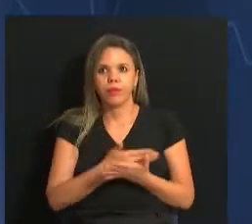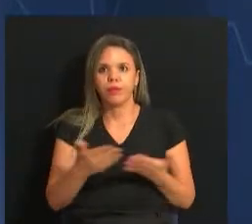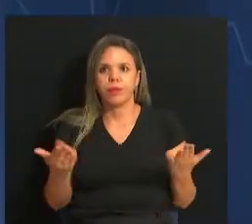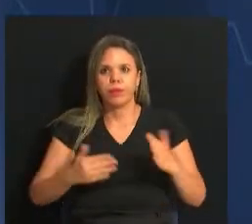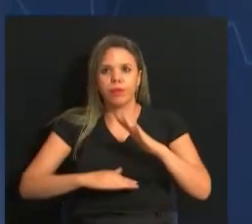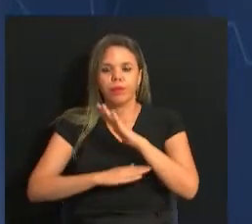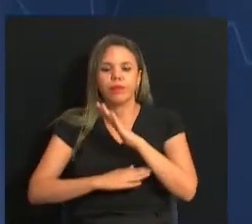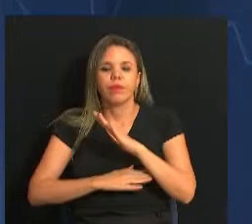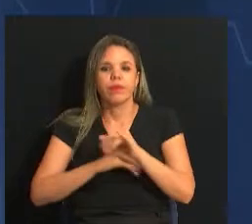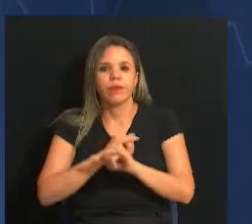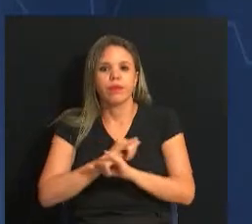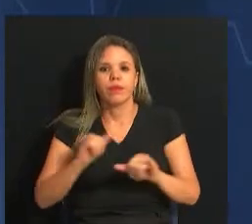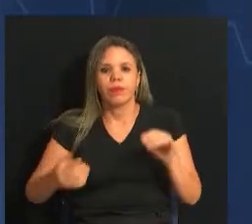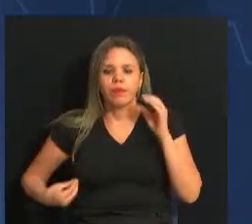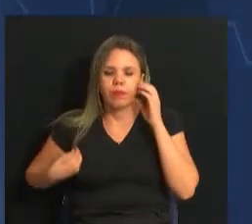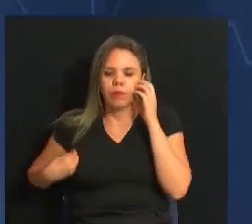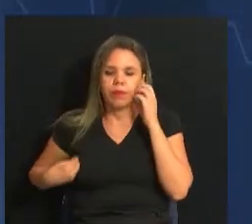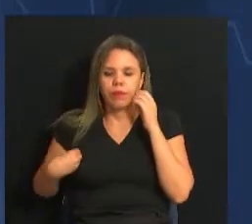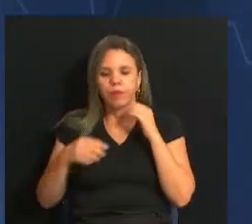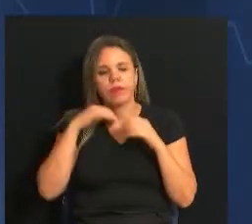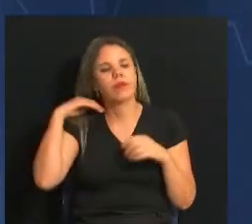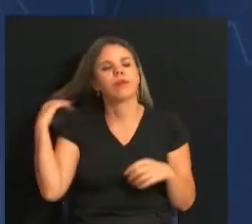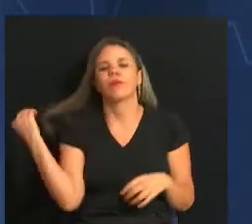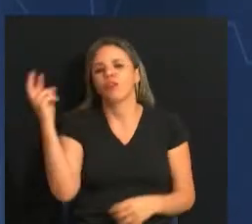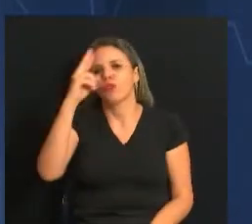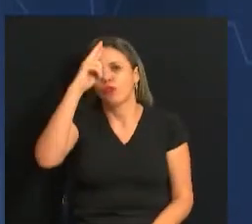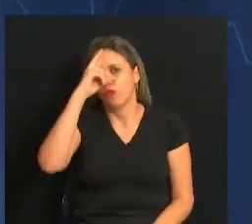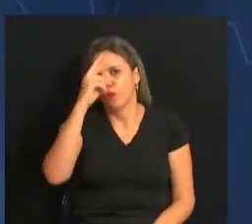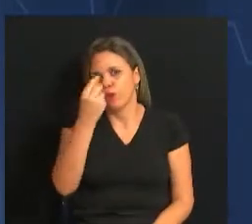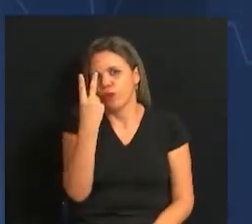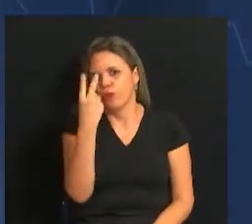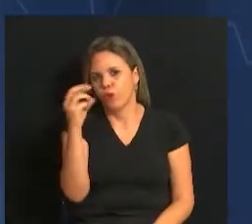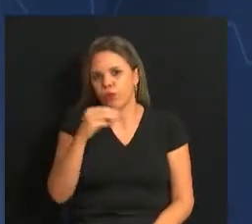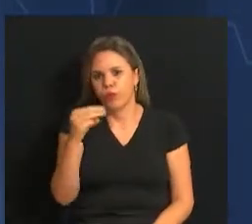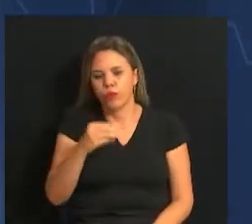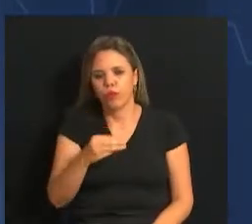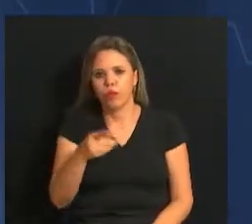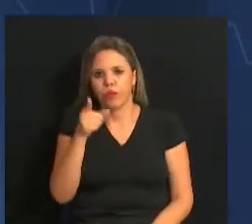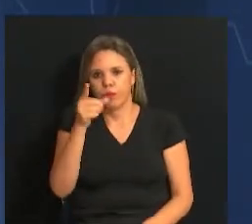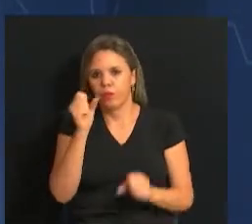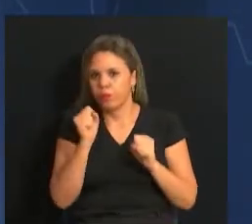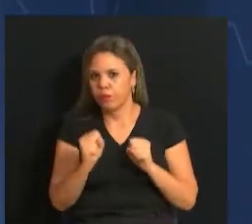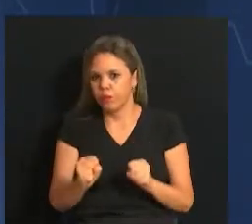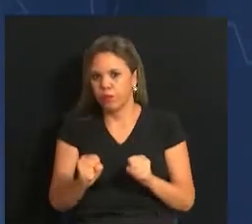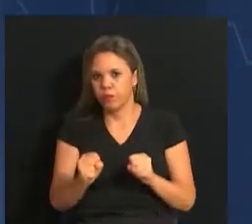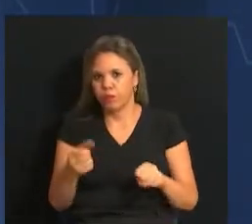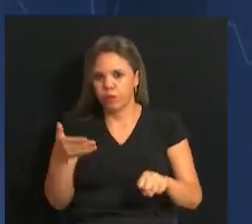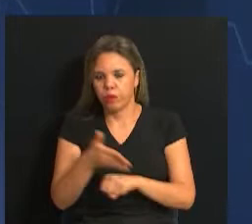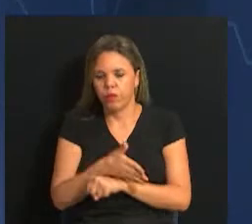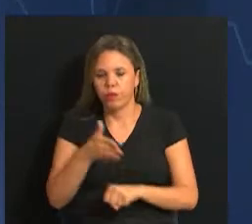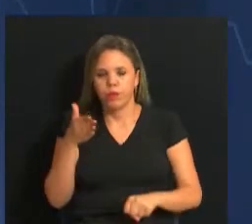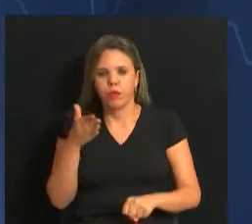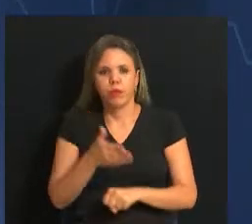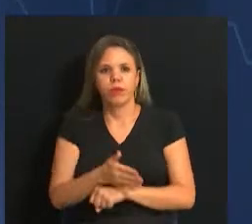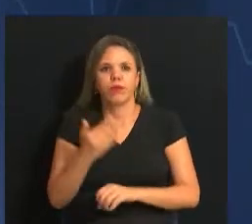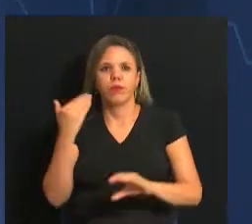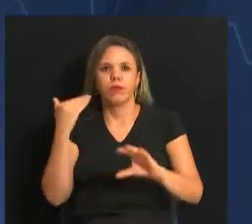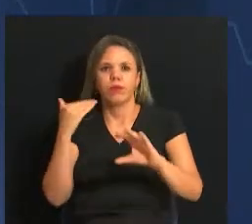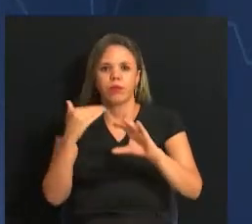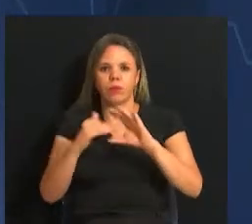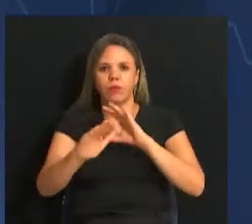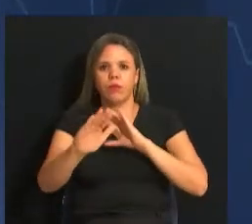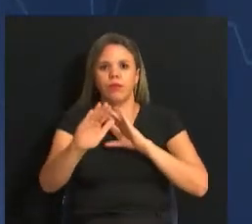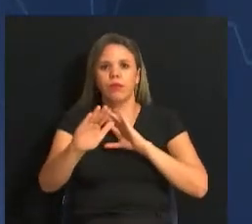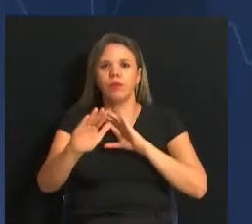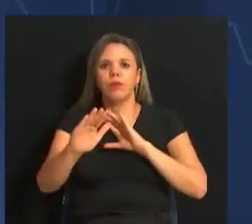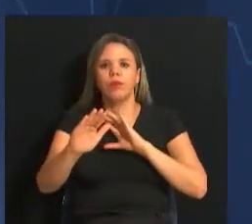Câmara Notícia ao vivo, 12:02. Eu quero a sua participação, hein? Envie a sua mensagem através